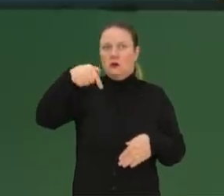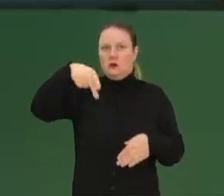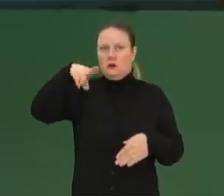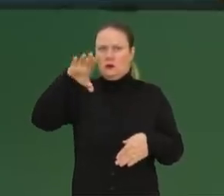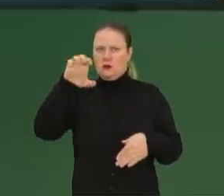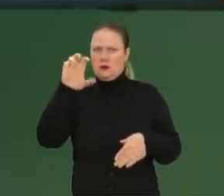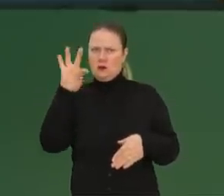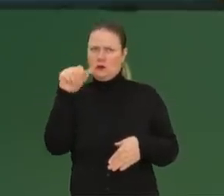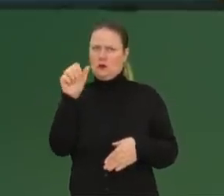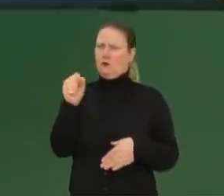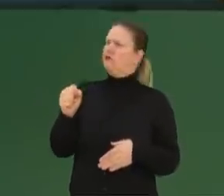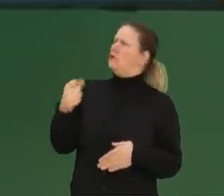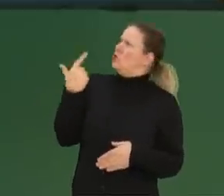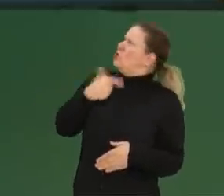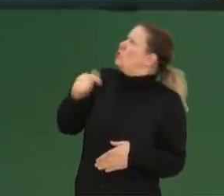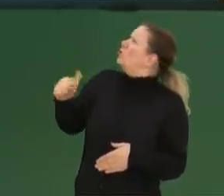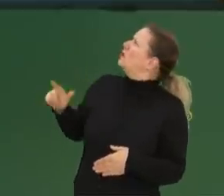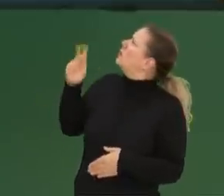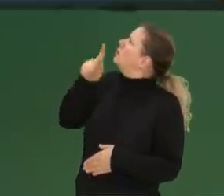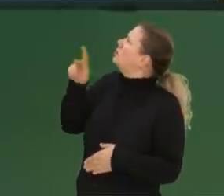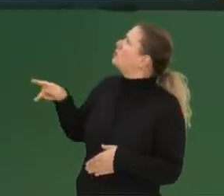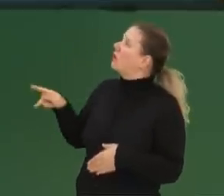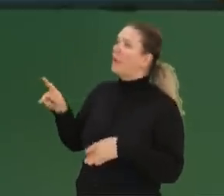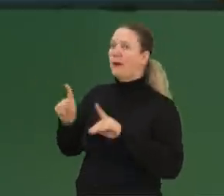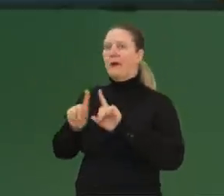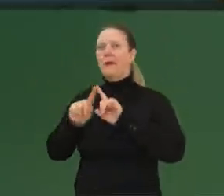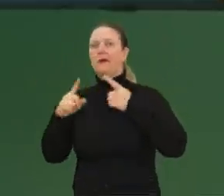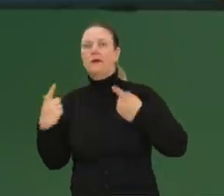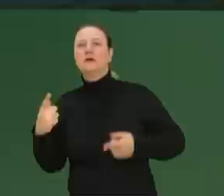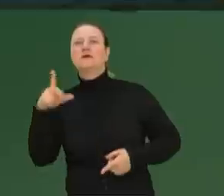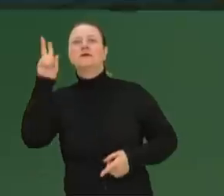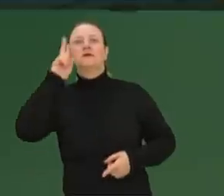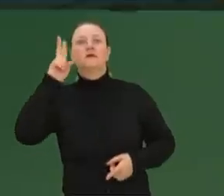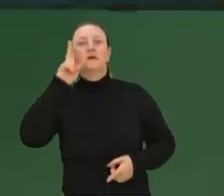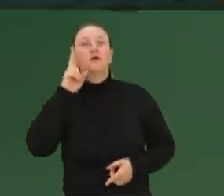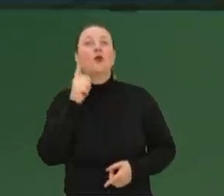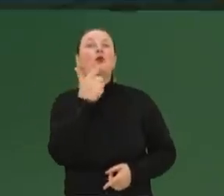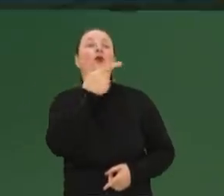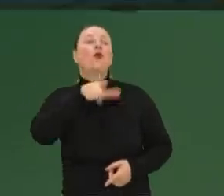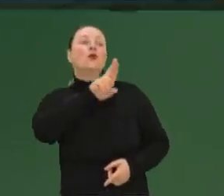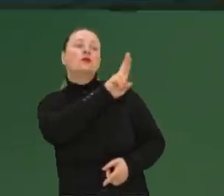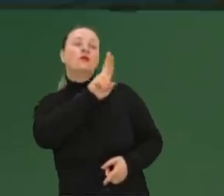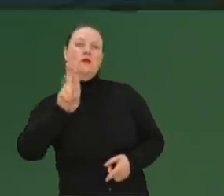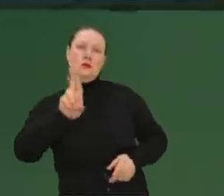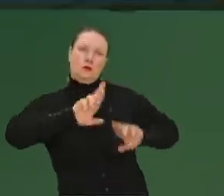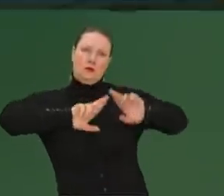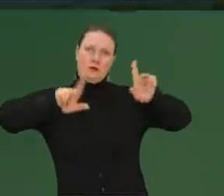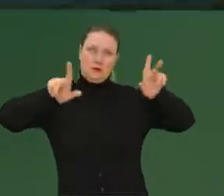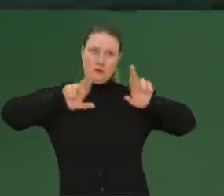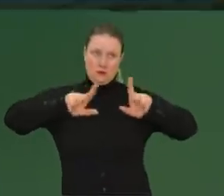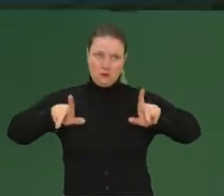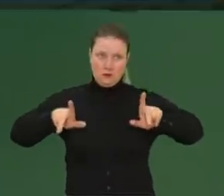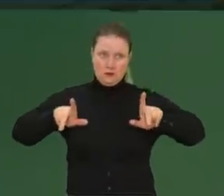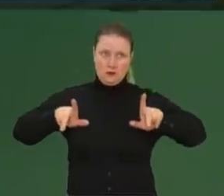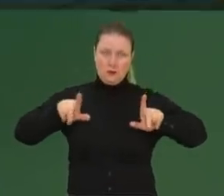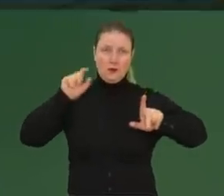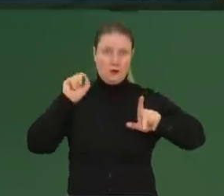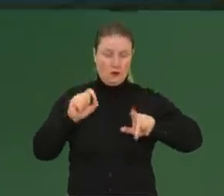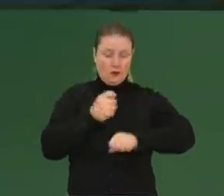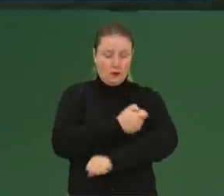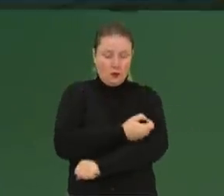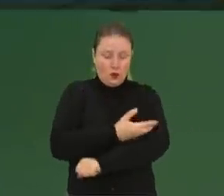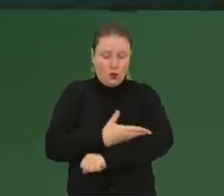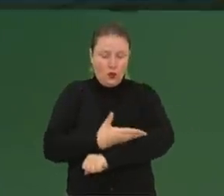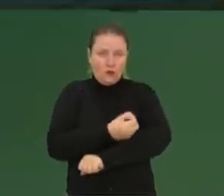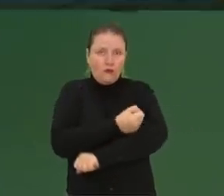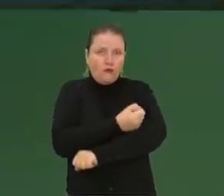tem plaquetas na alternativa. Mas lembra que as plaquetas podem receber um outro nome também. Então, glóbulo vermelho